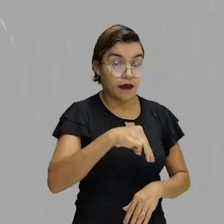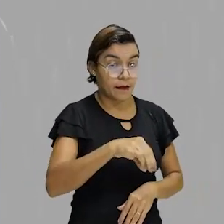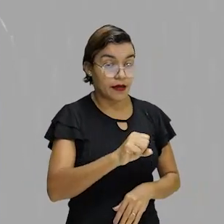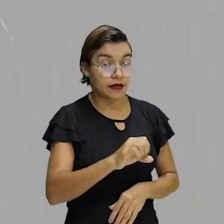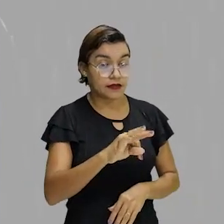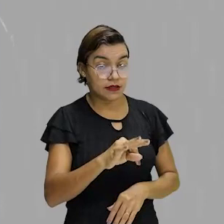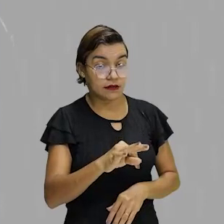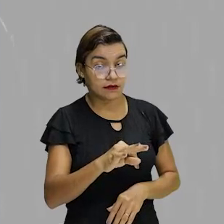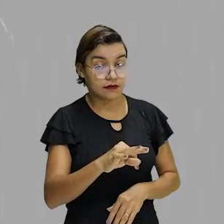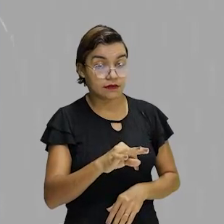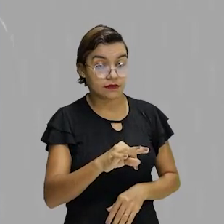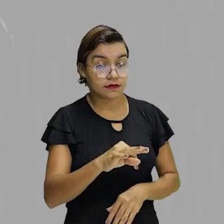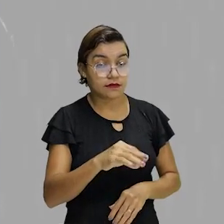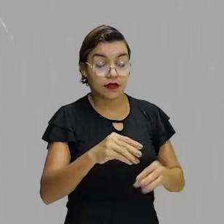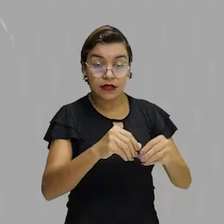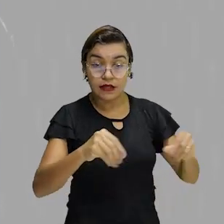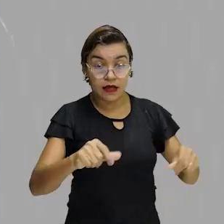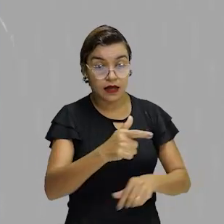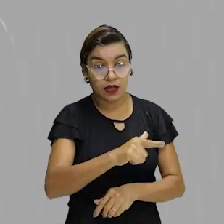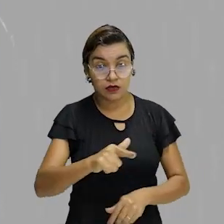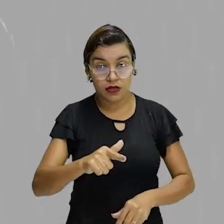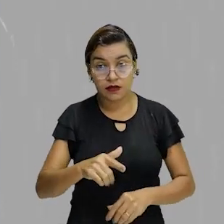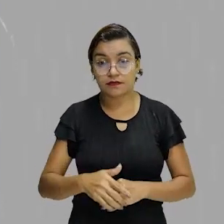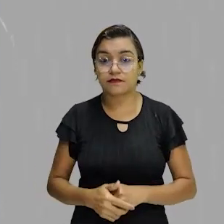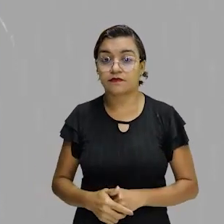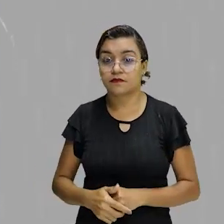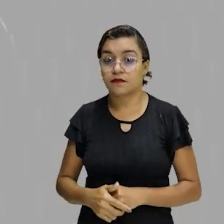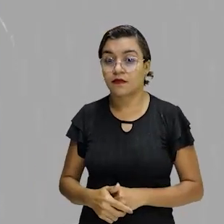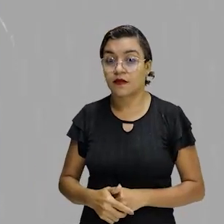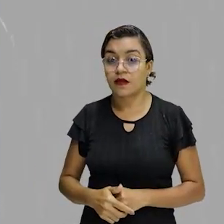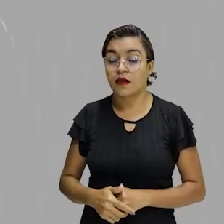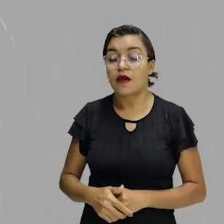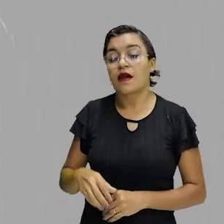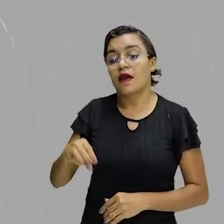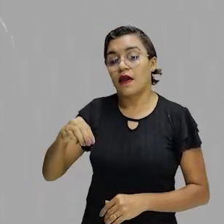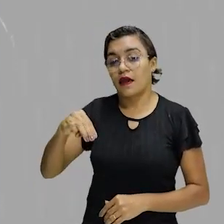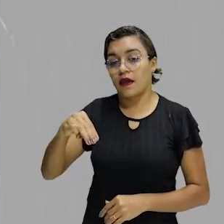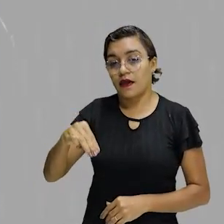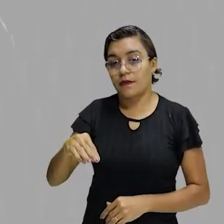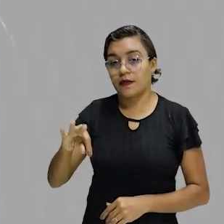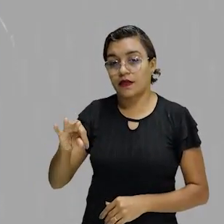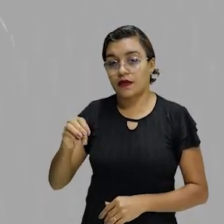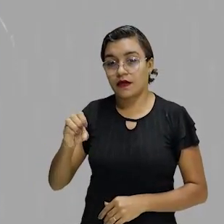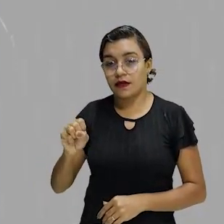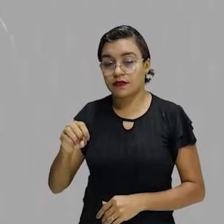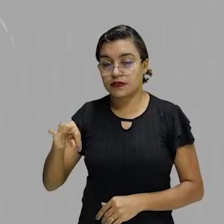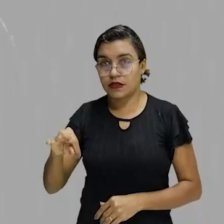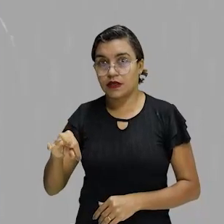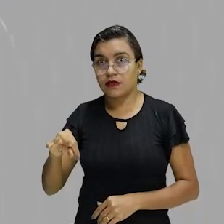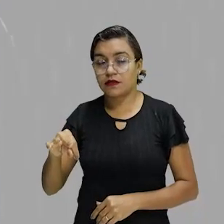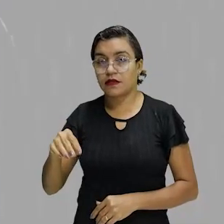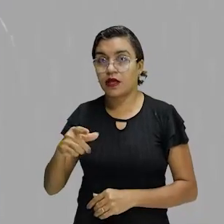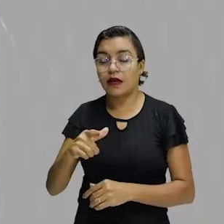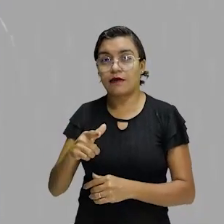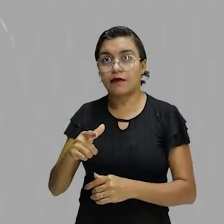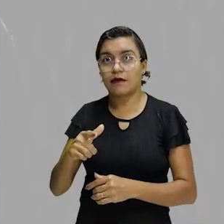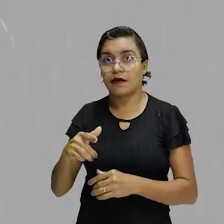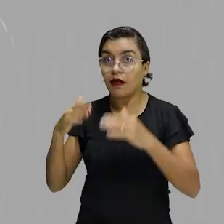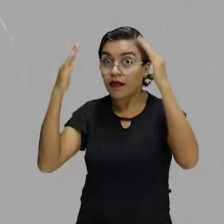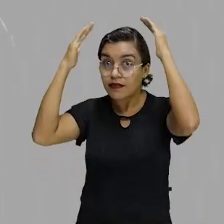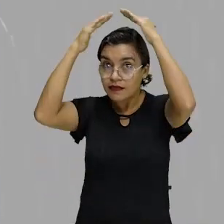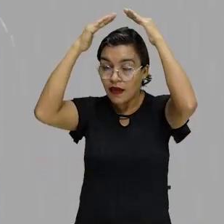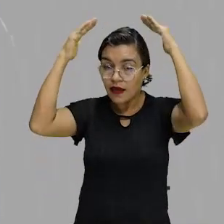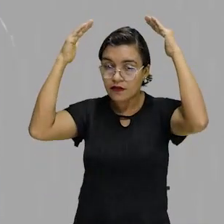Sem Terra, MTST, Sem Teto. É a mesma coisa? Não, é diferente.